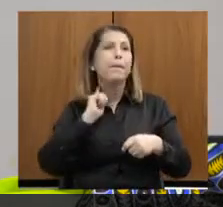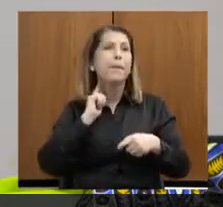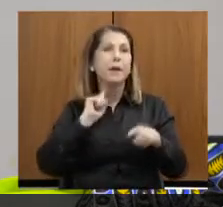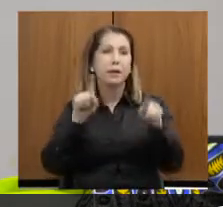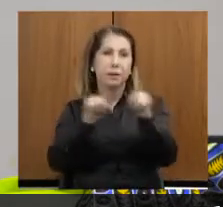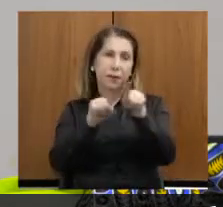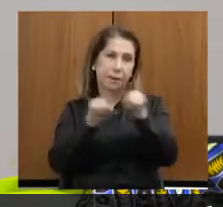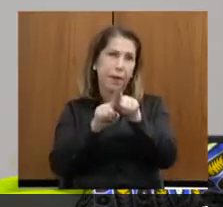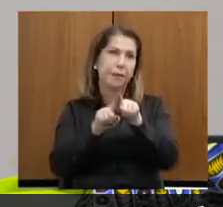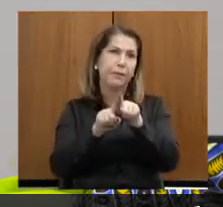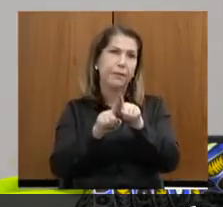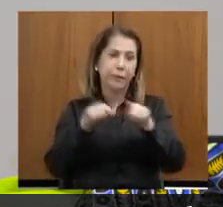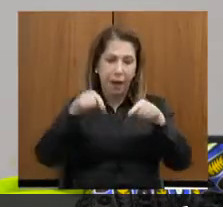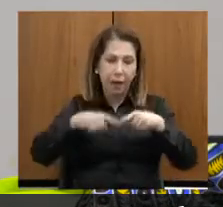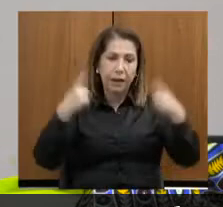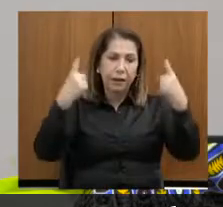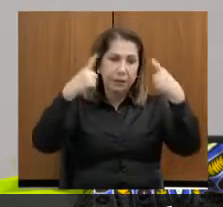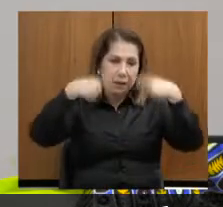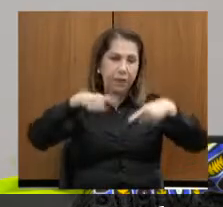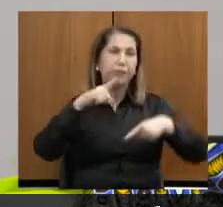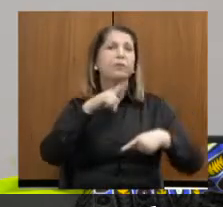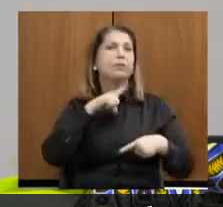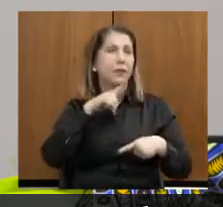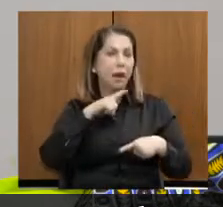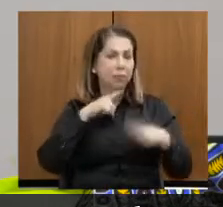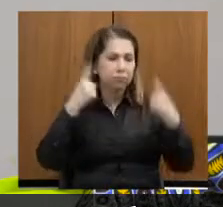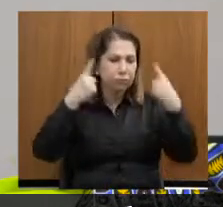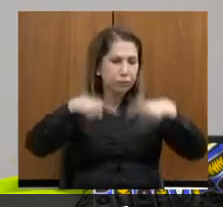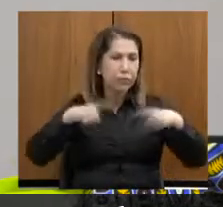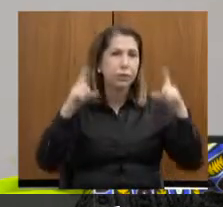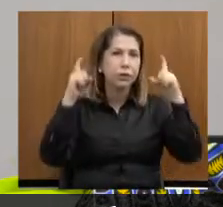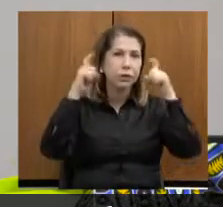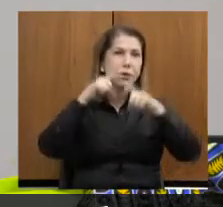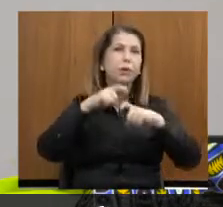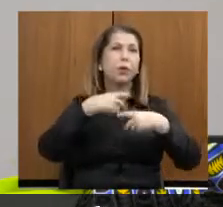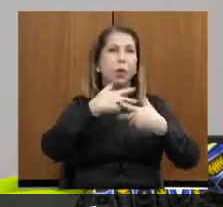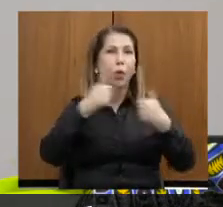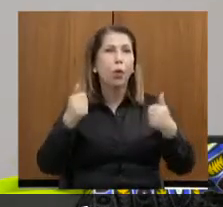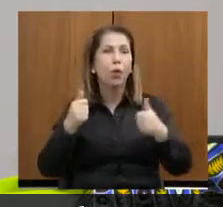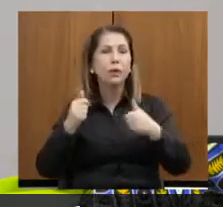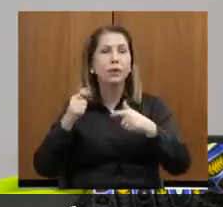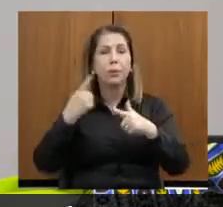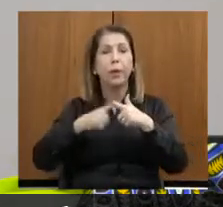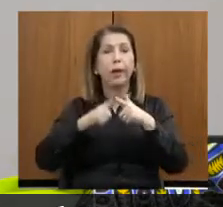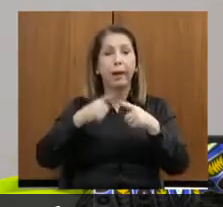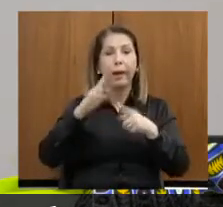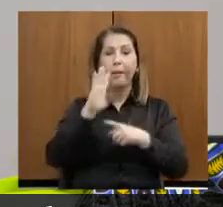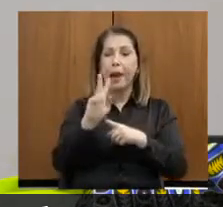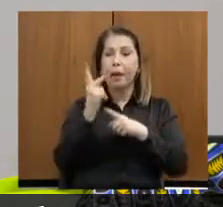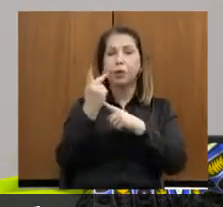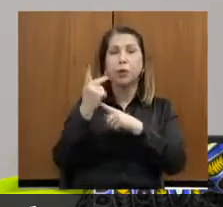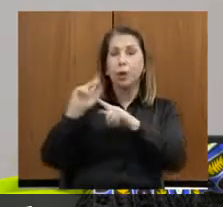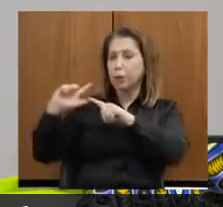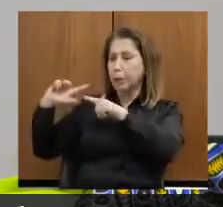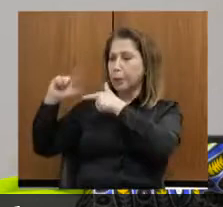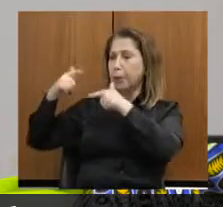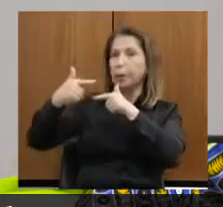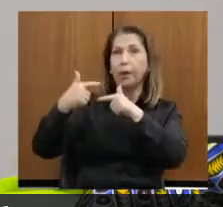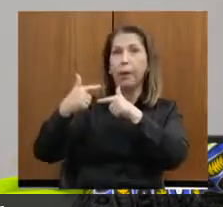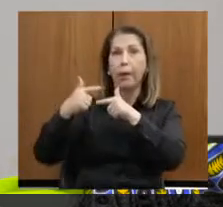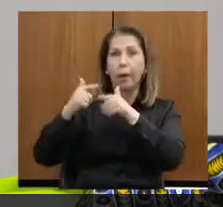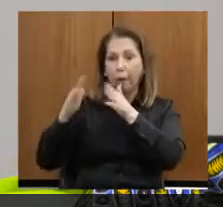os desafios aqui são muitos Minas Gerais é uma cidade muito à tradição mas tradição e